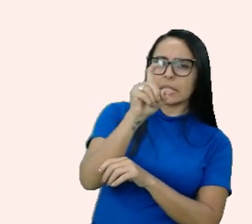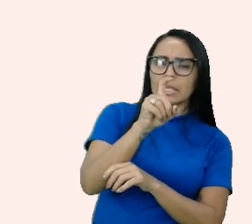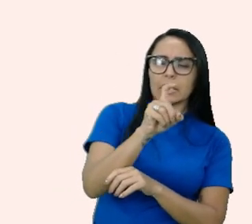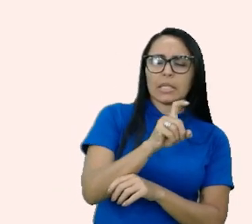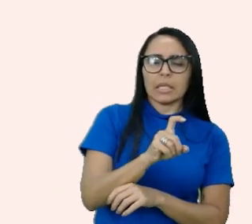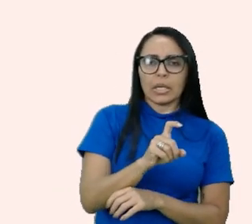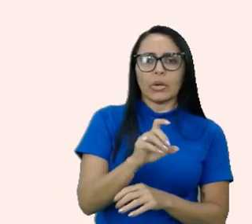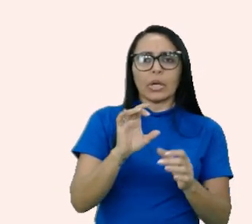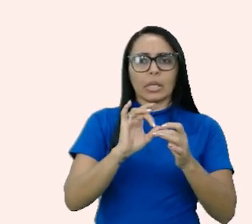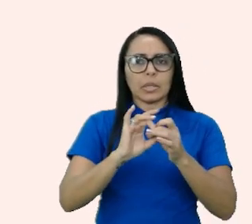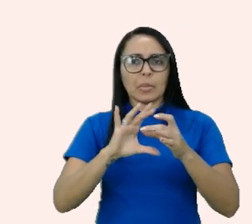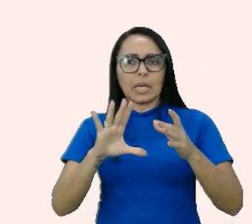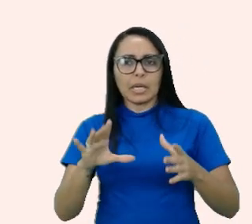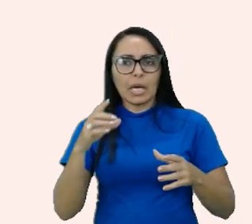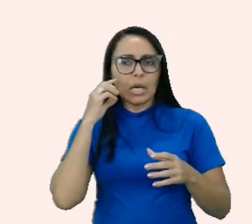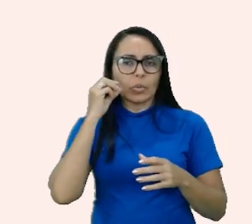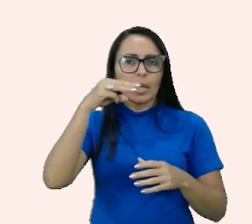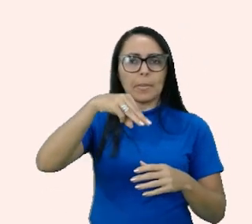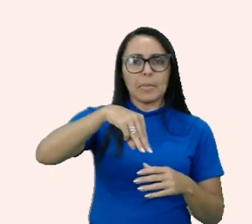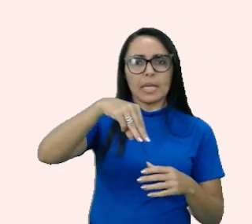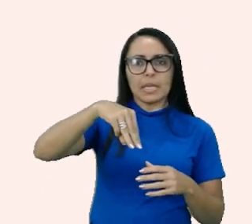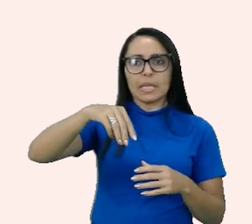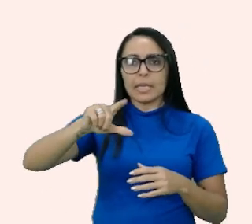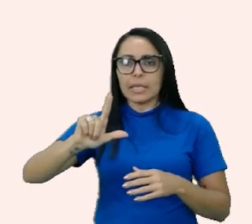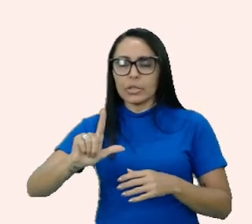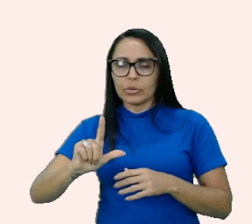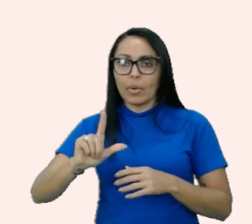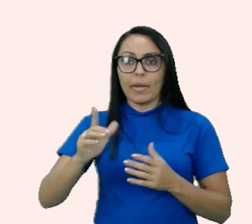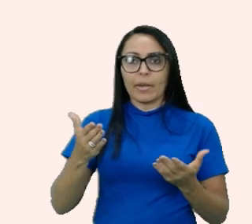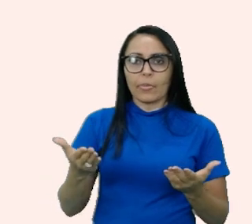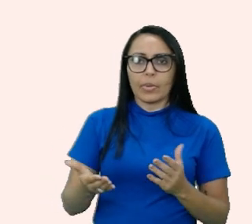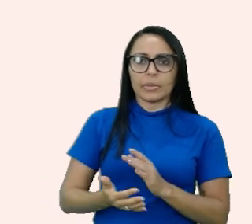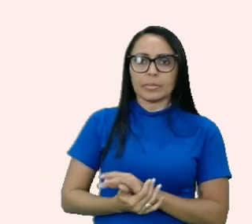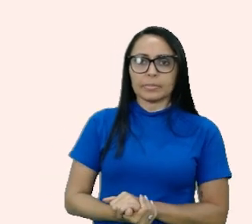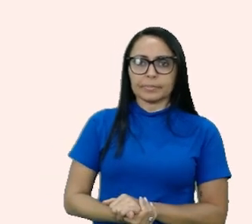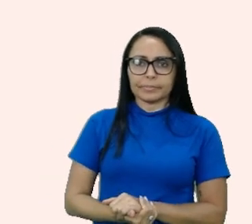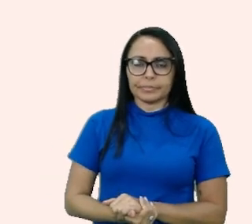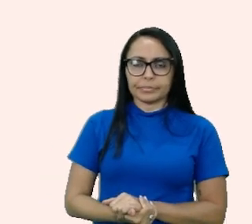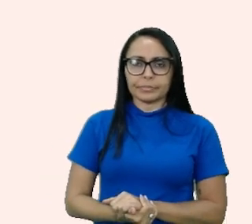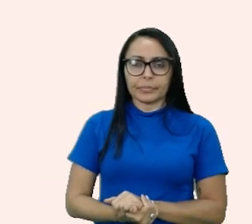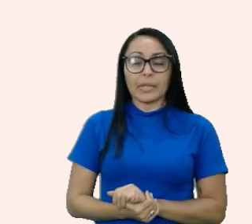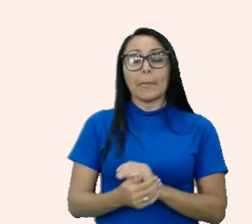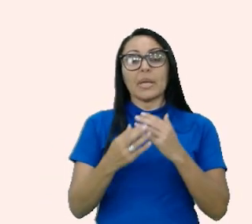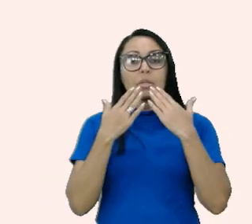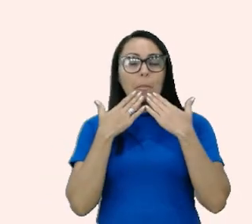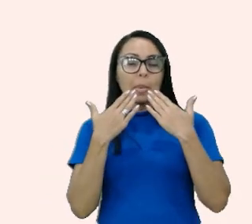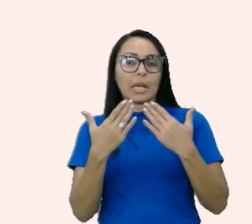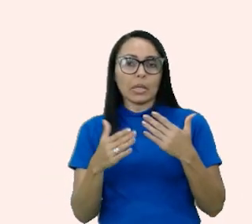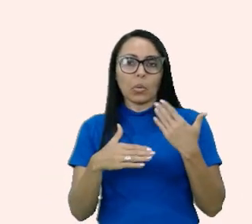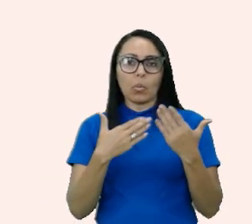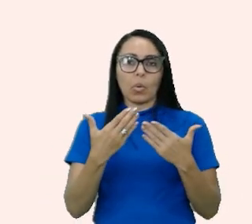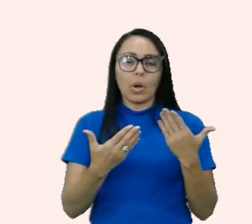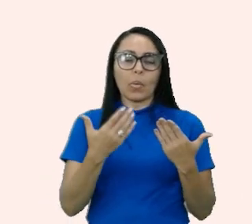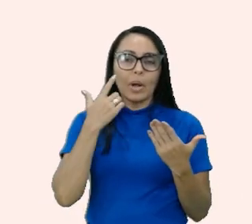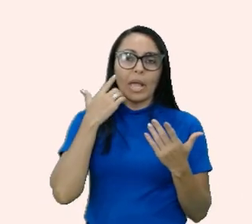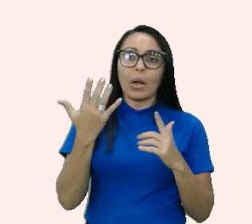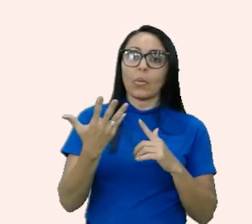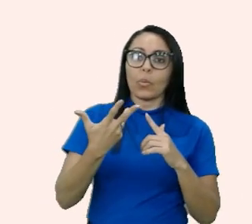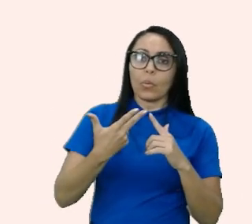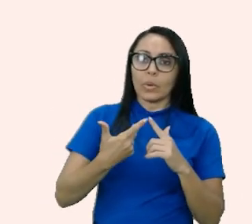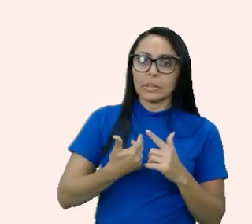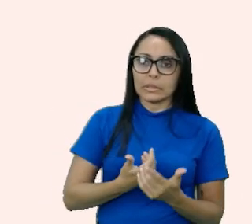do borrifador em mililitro é, olha só, a questão pede que a gente defina qual é a